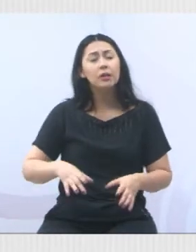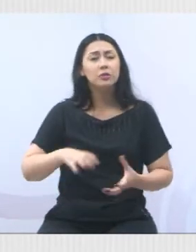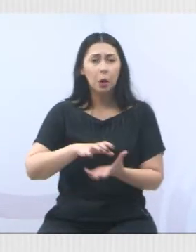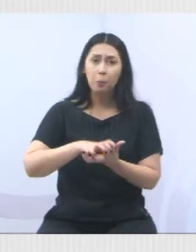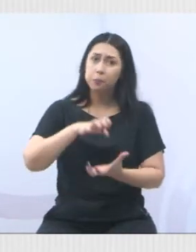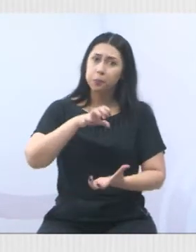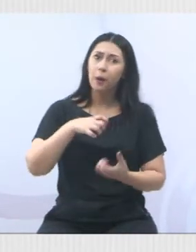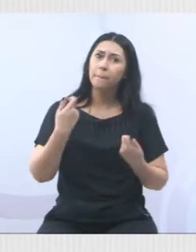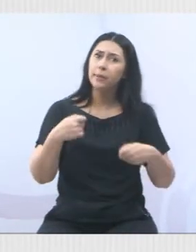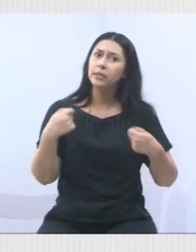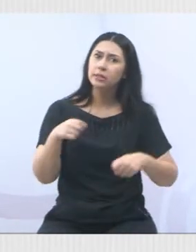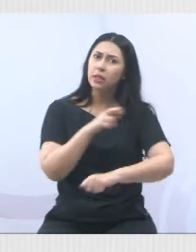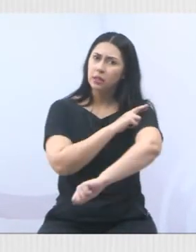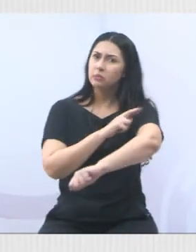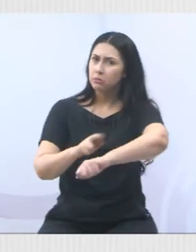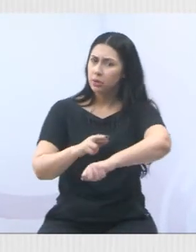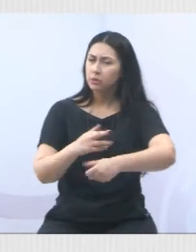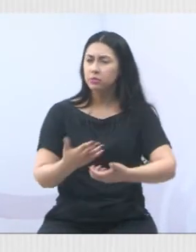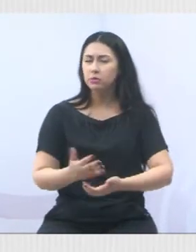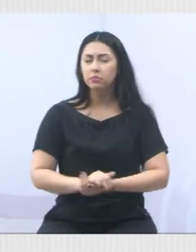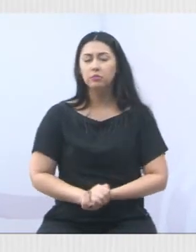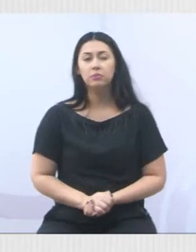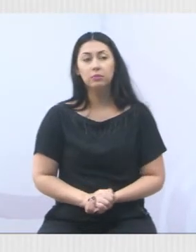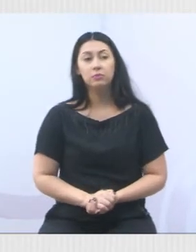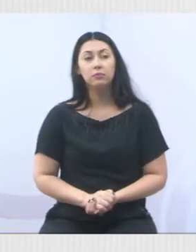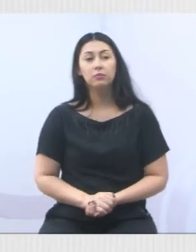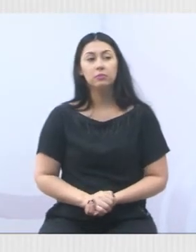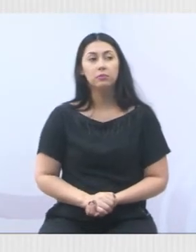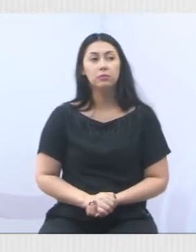né? Próximo.